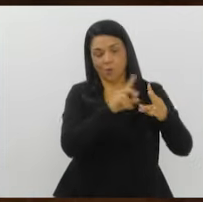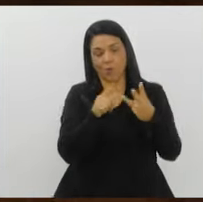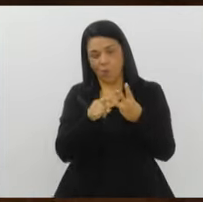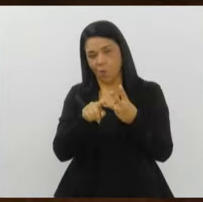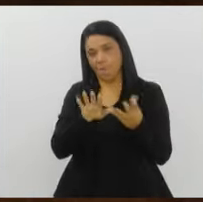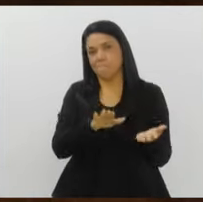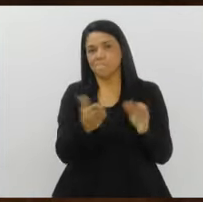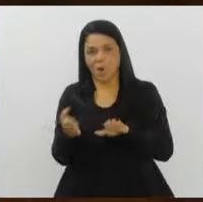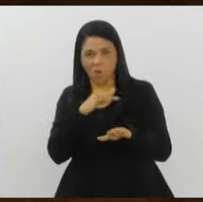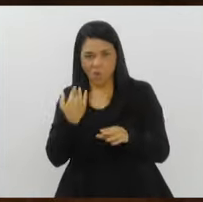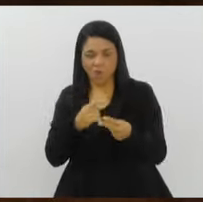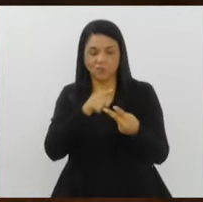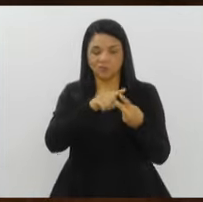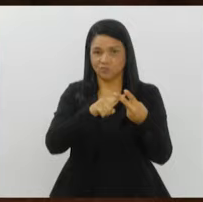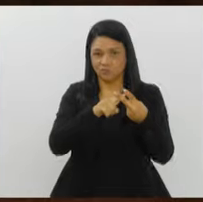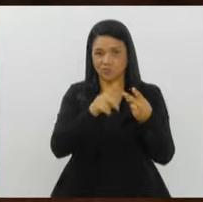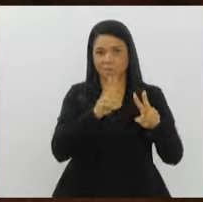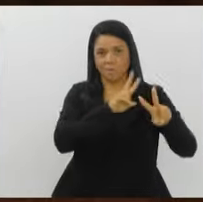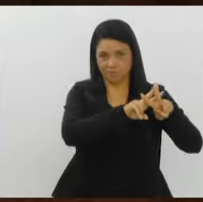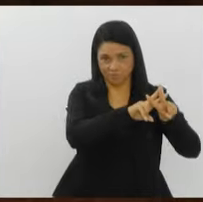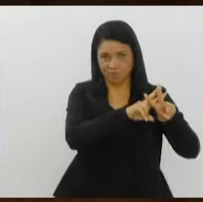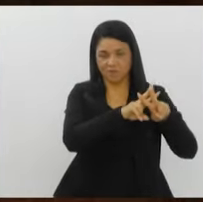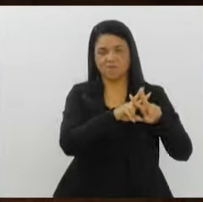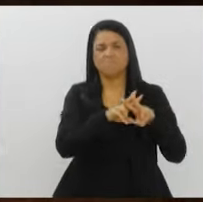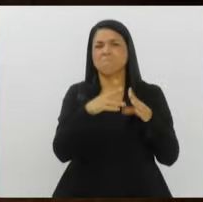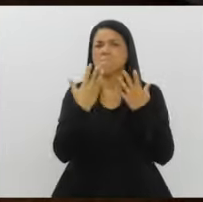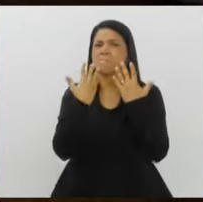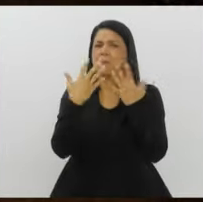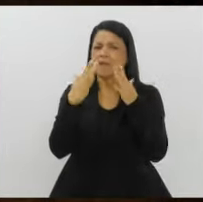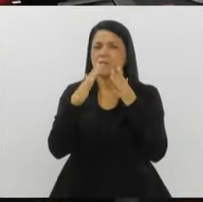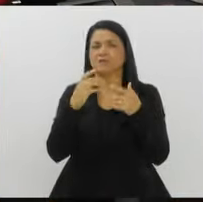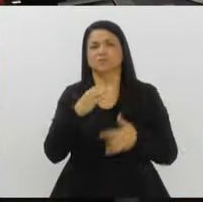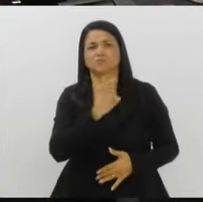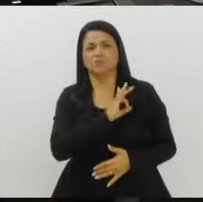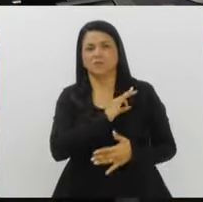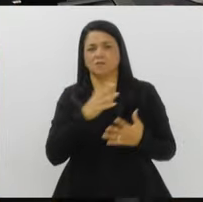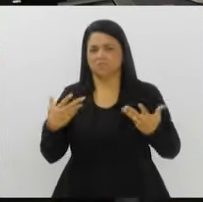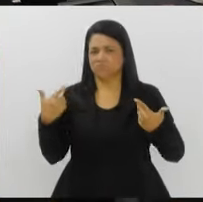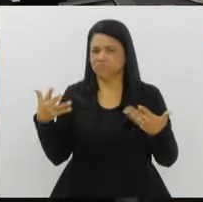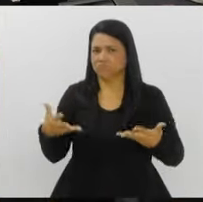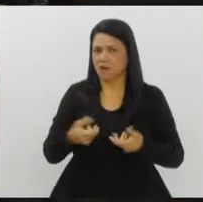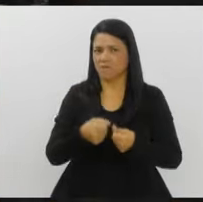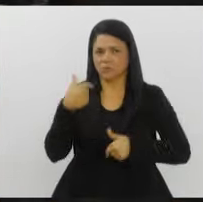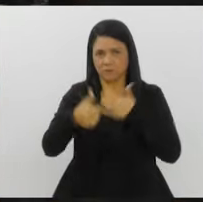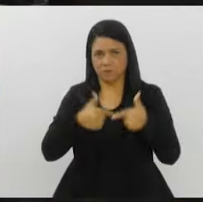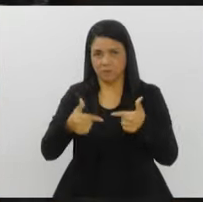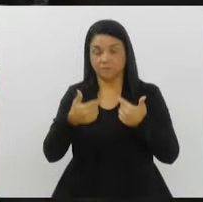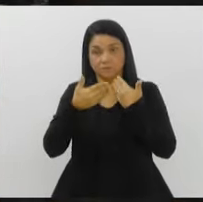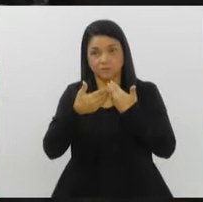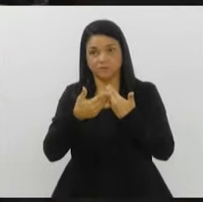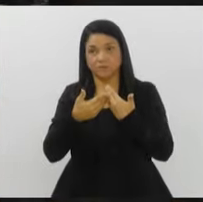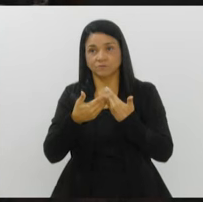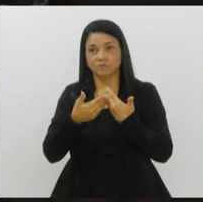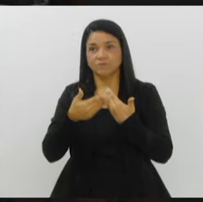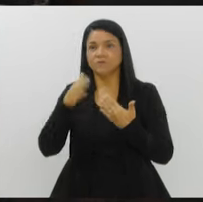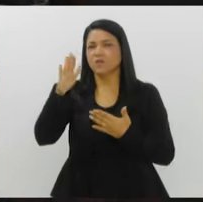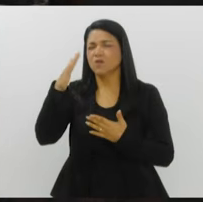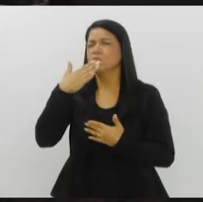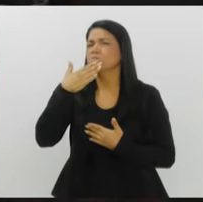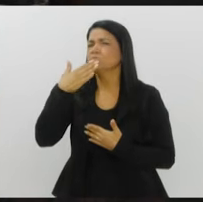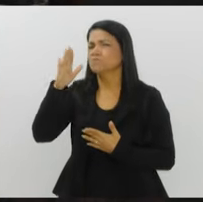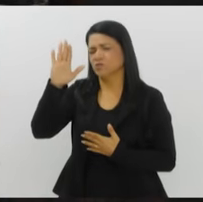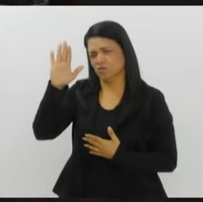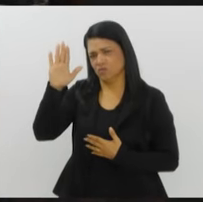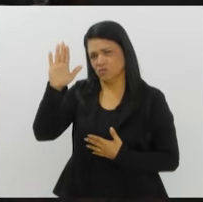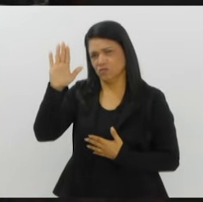todos os policiais que fizeram um excelente trabalho. Obrigado, senhora presidente. Está reaberta. Eu pediria só,